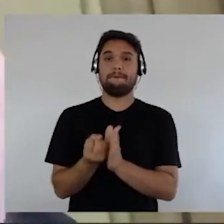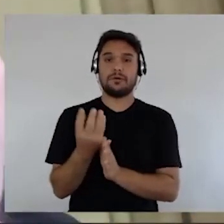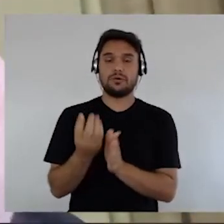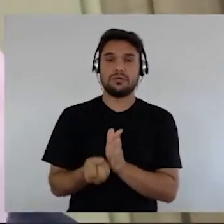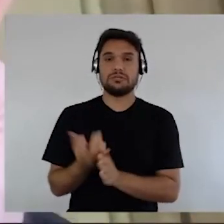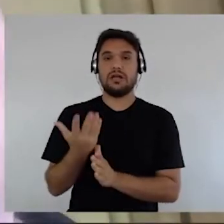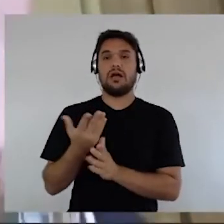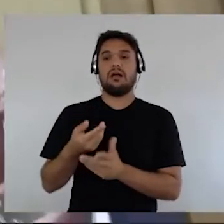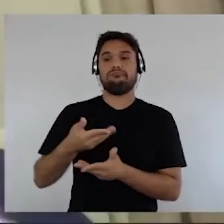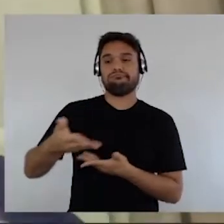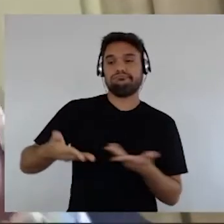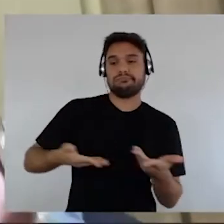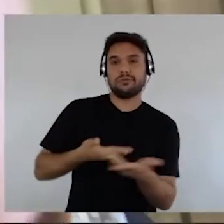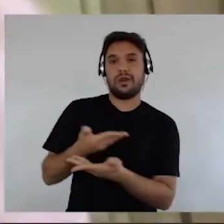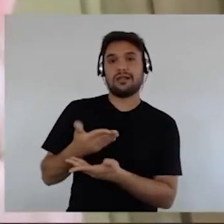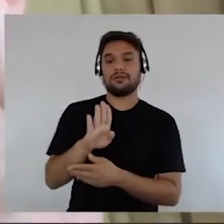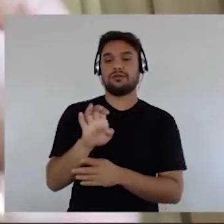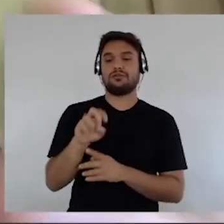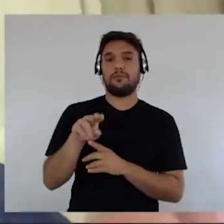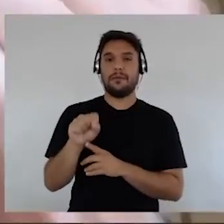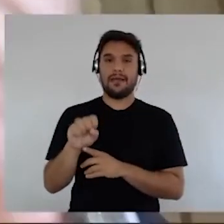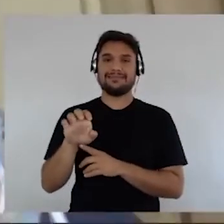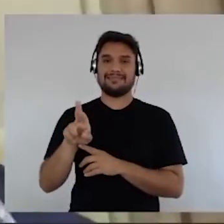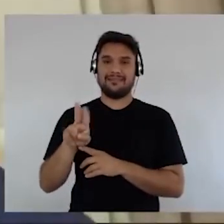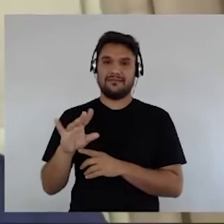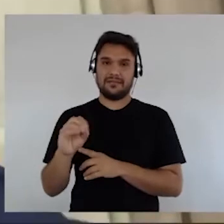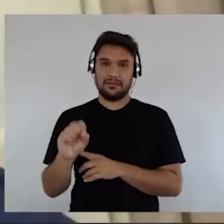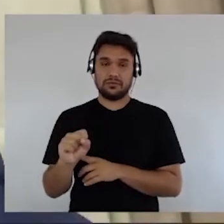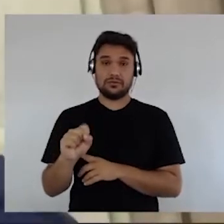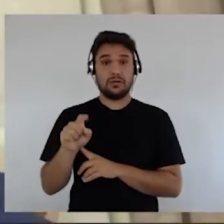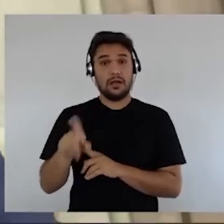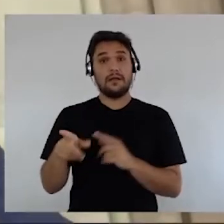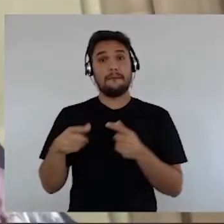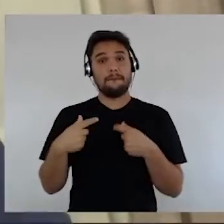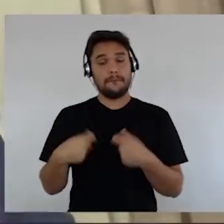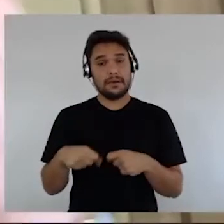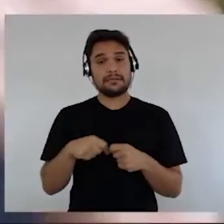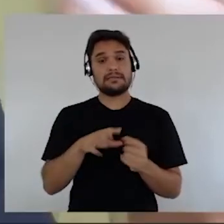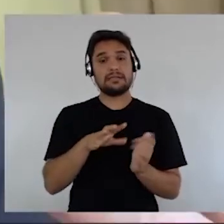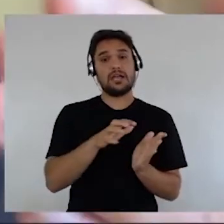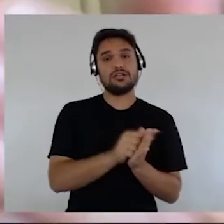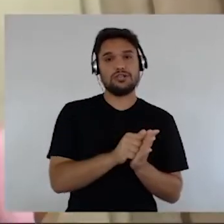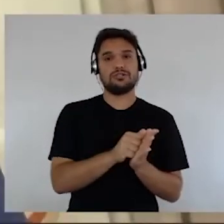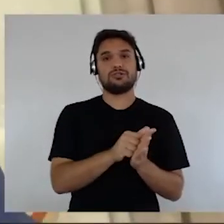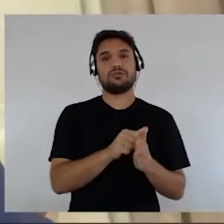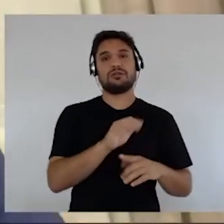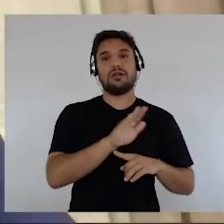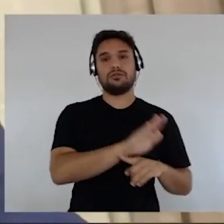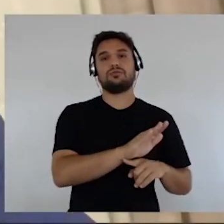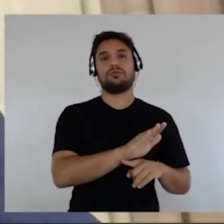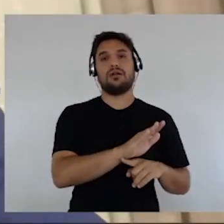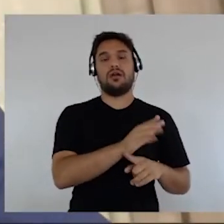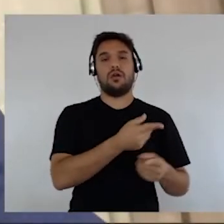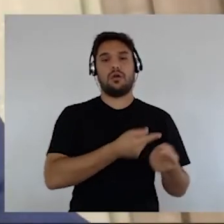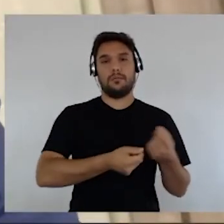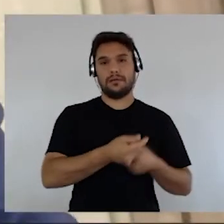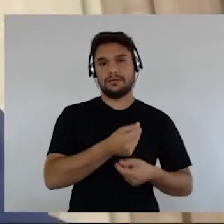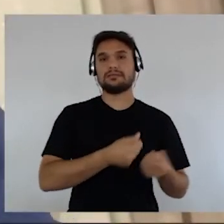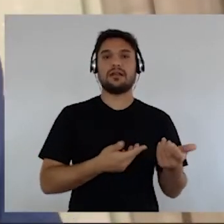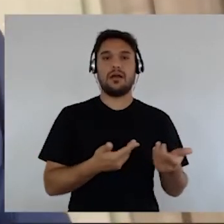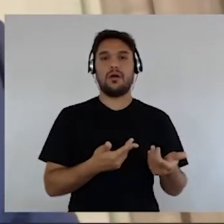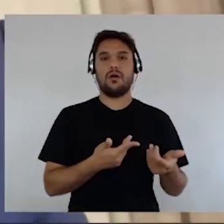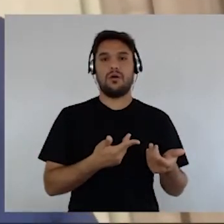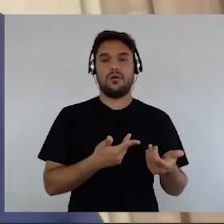e circulação de bens e serviços, tem de requerer o registro da junta comercial, tem de requerer o